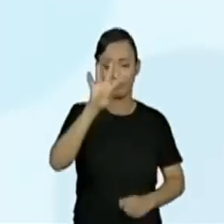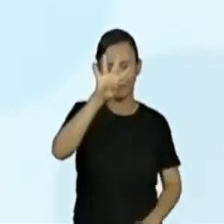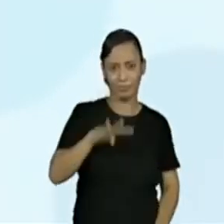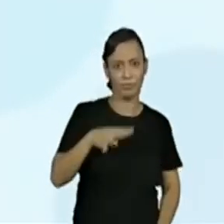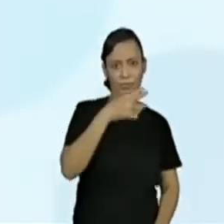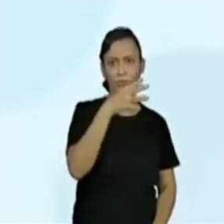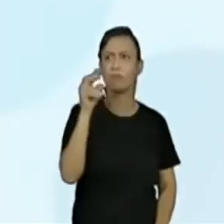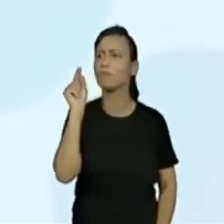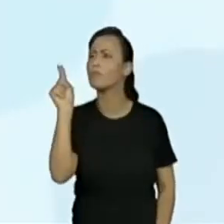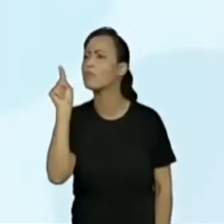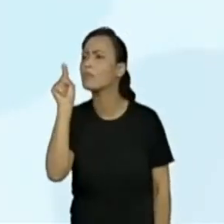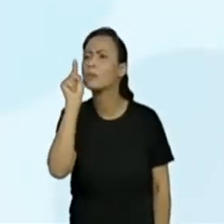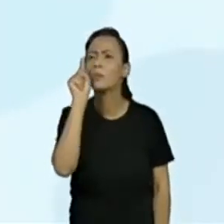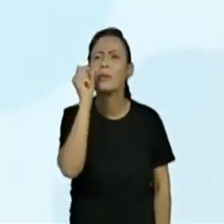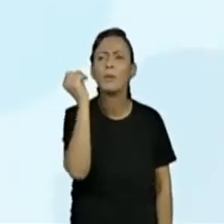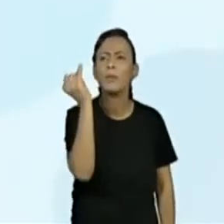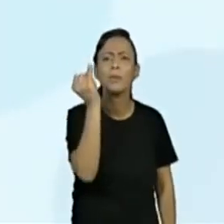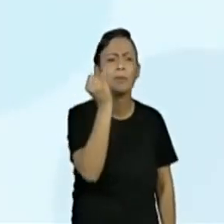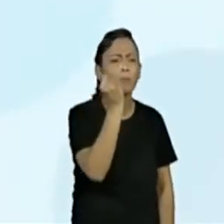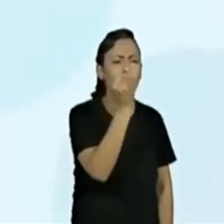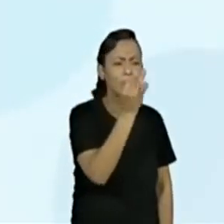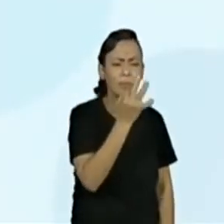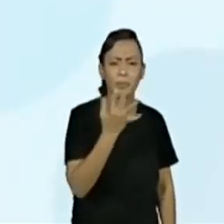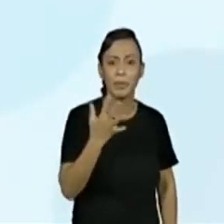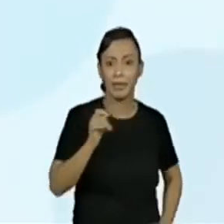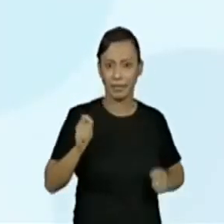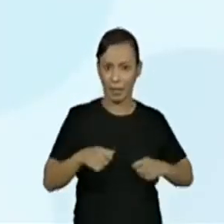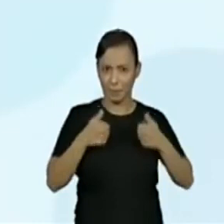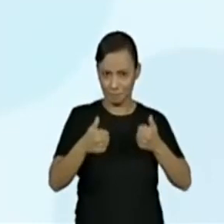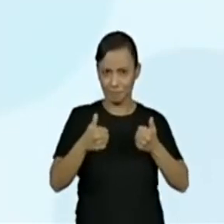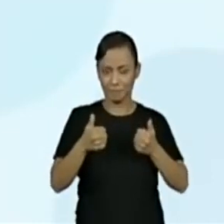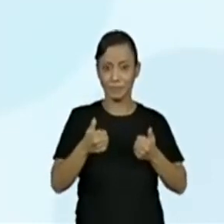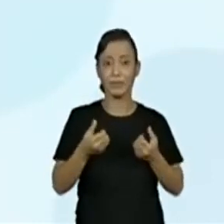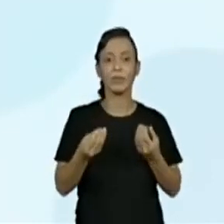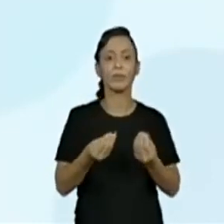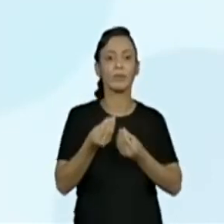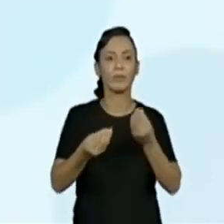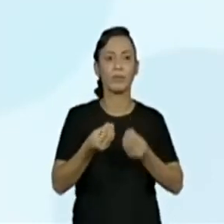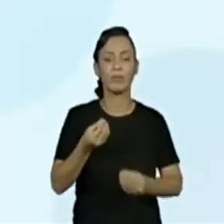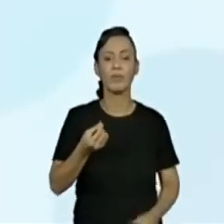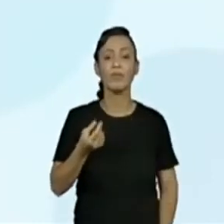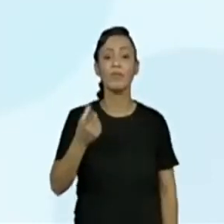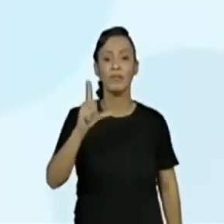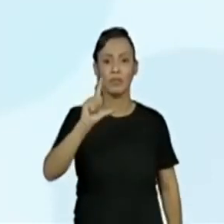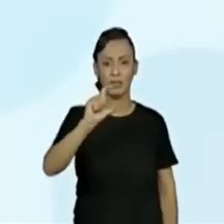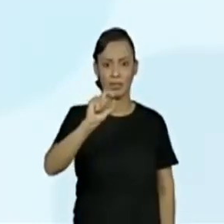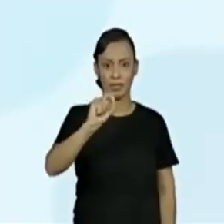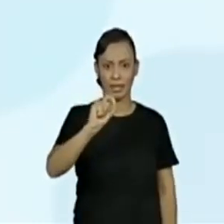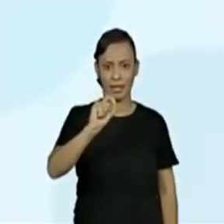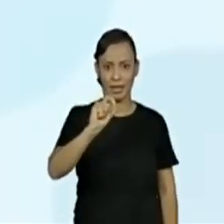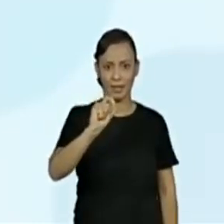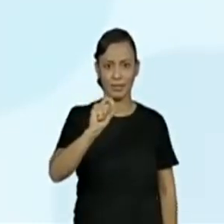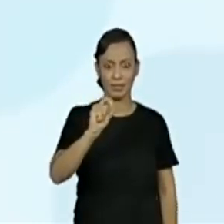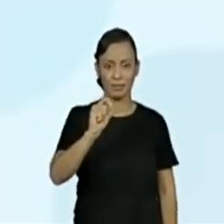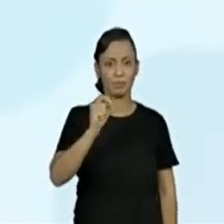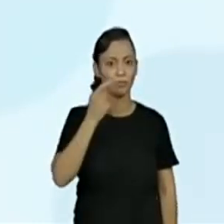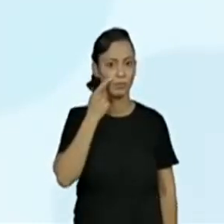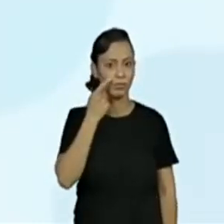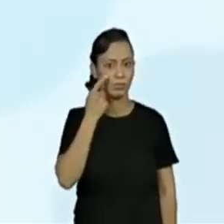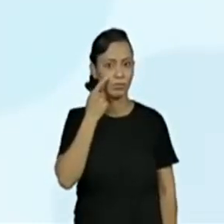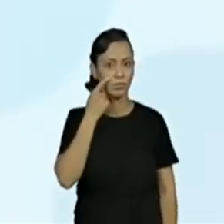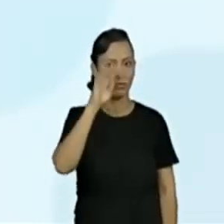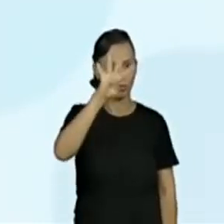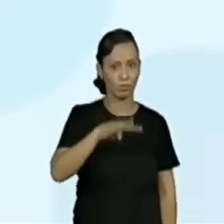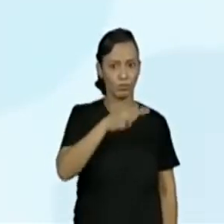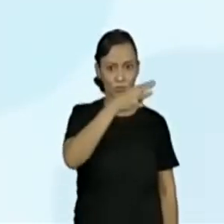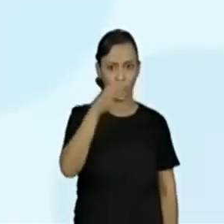no quadro. Isso. Então, olha só. Nós temos agora o 10. Olha lá no quadro. É? Olha lá